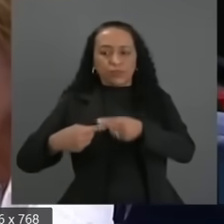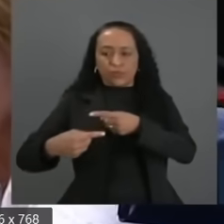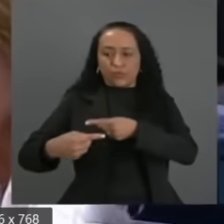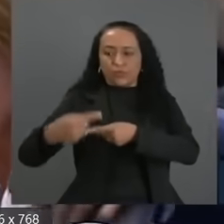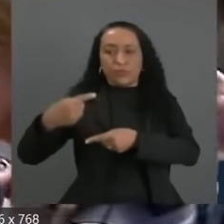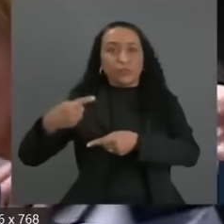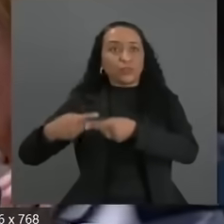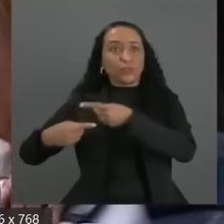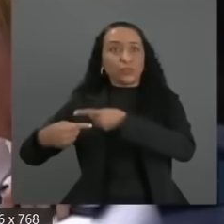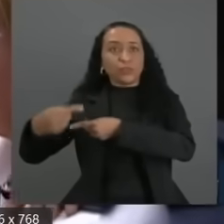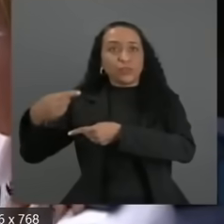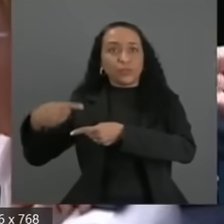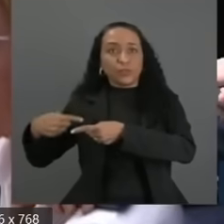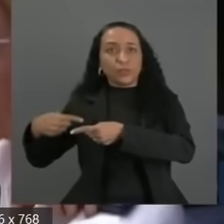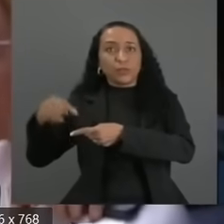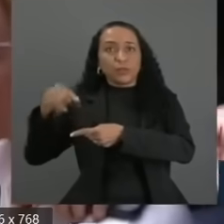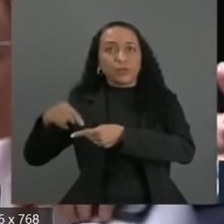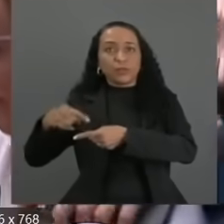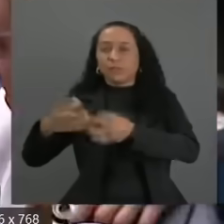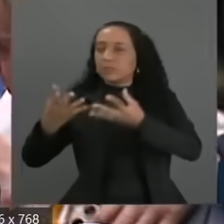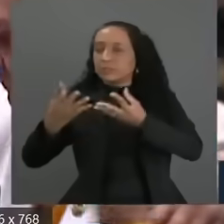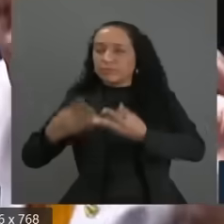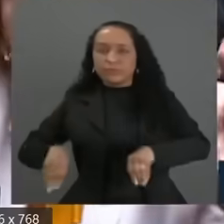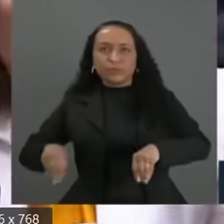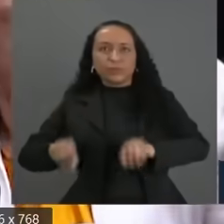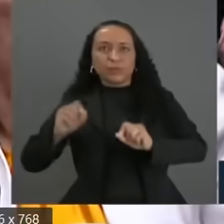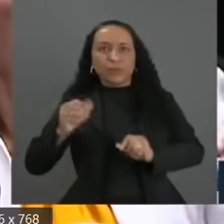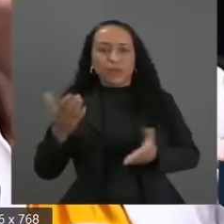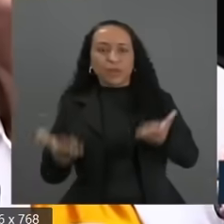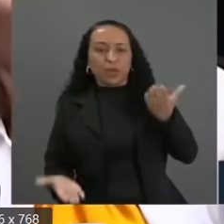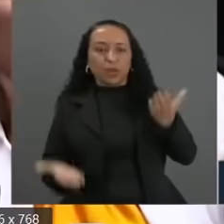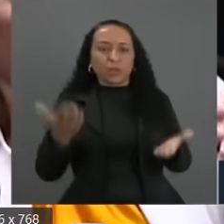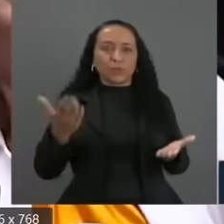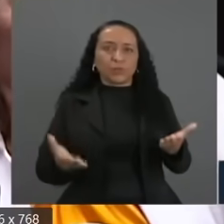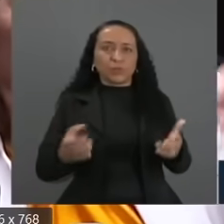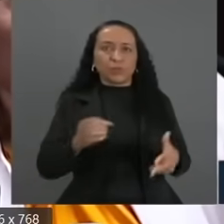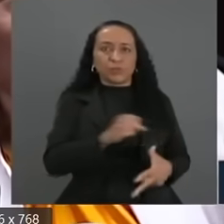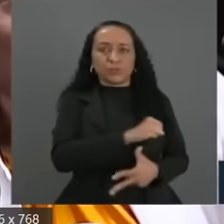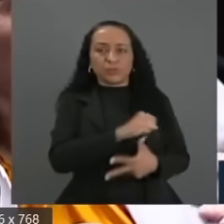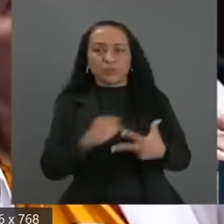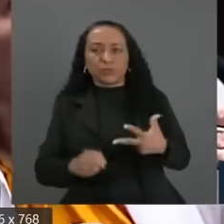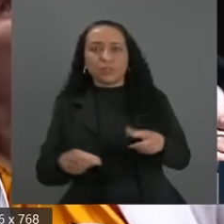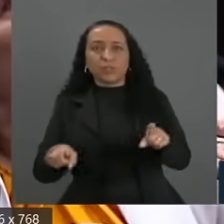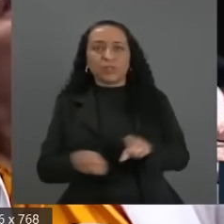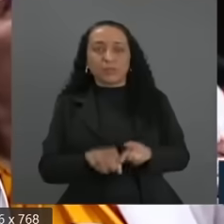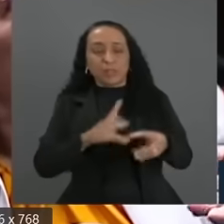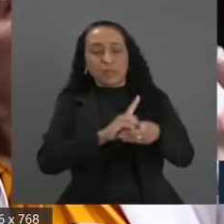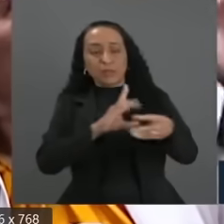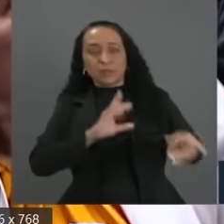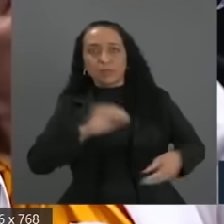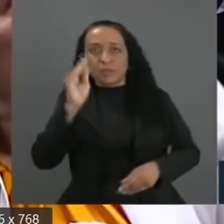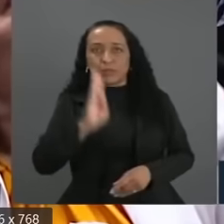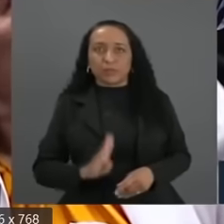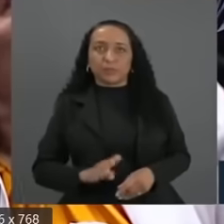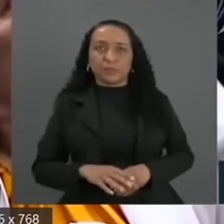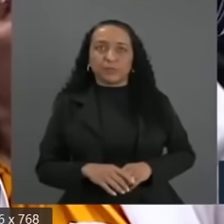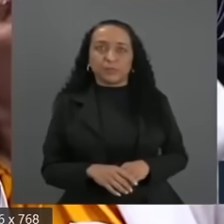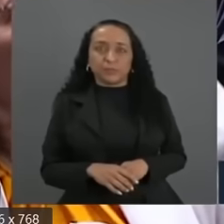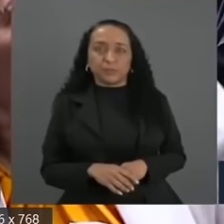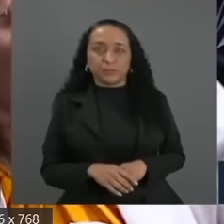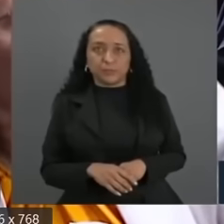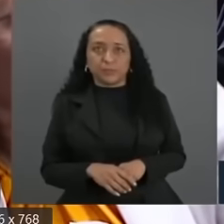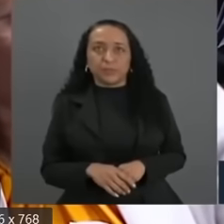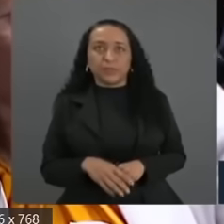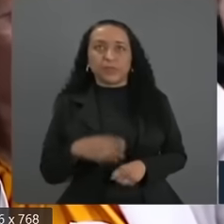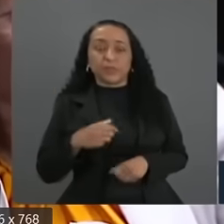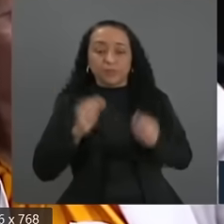damos, isso fere de morte o equilíbrio entre os poderes e fere a democracia brasileira. Então, eu vou concluir